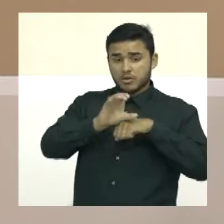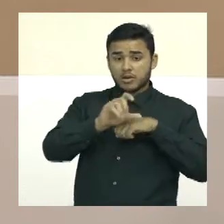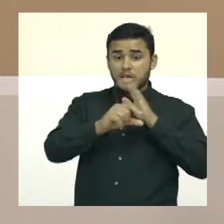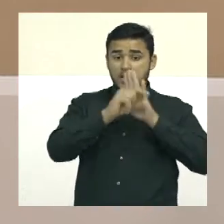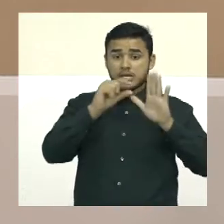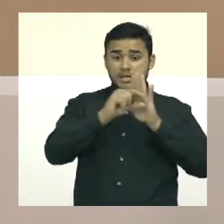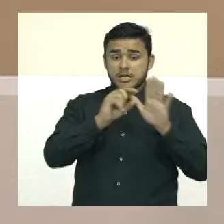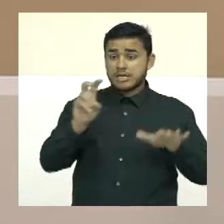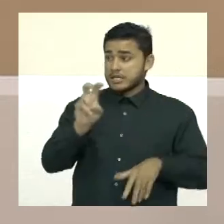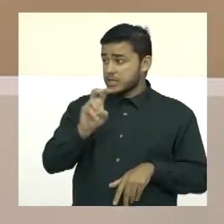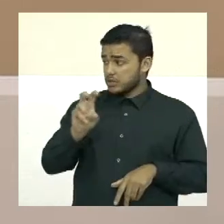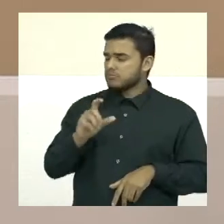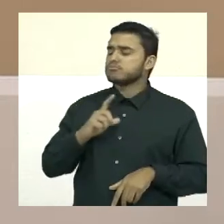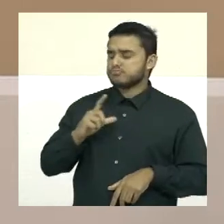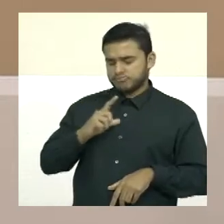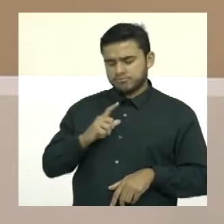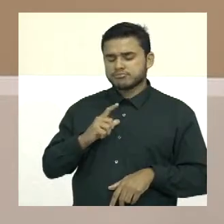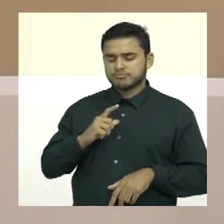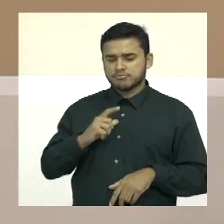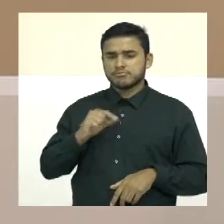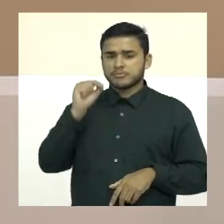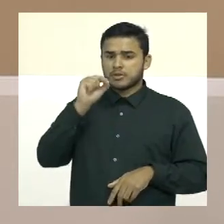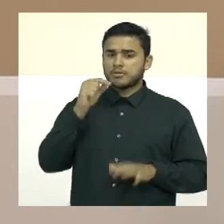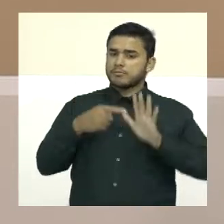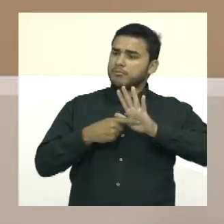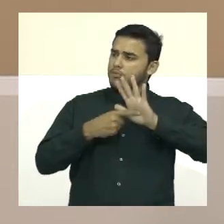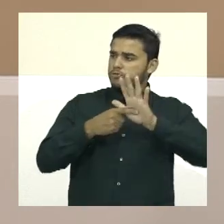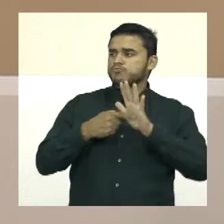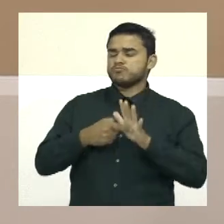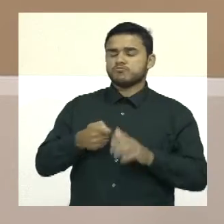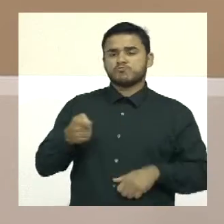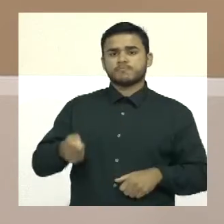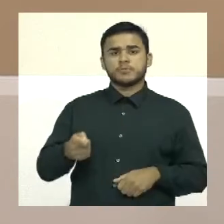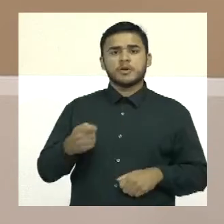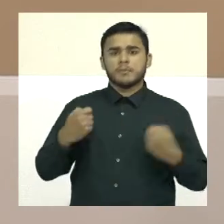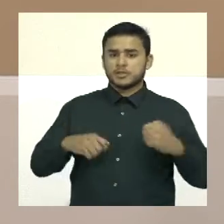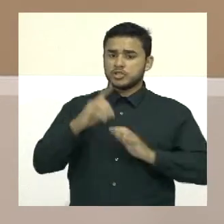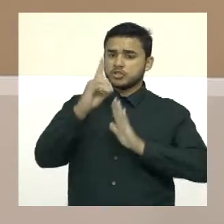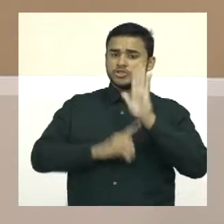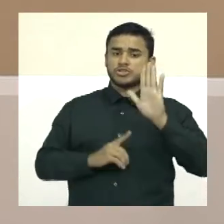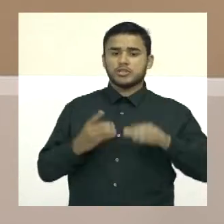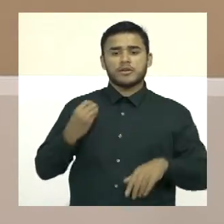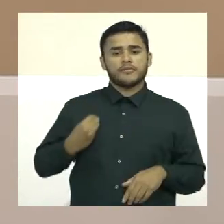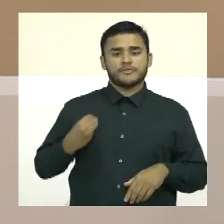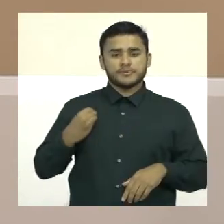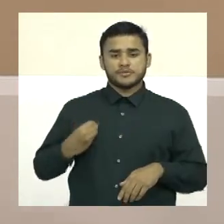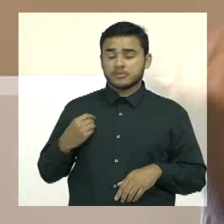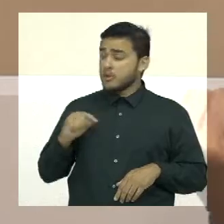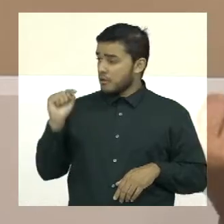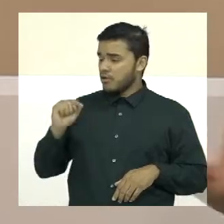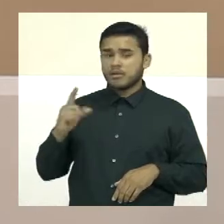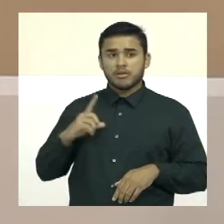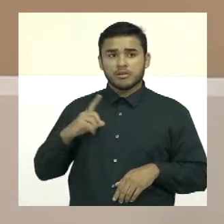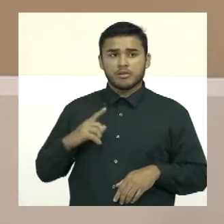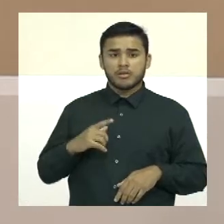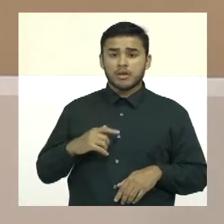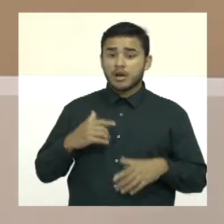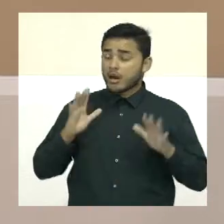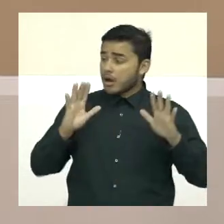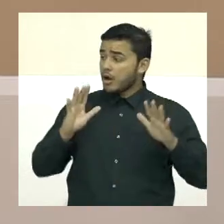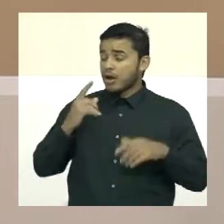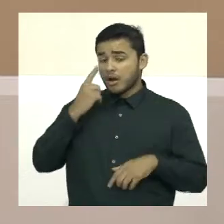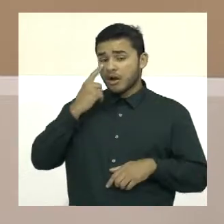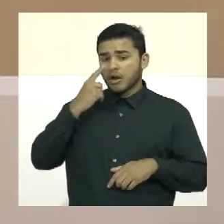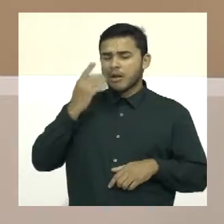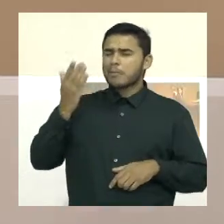5º, ela apresenta como cláusula pétrea o direito à vida. Ou seja, não é o direito a uma vida digna, porque se a gente,